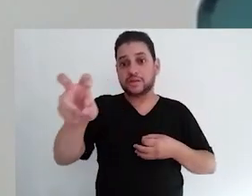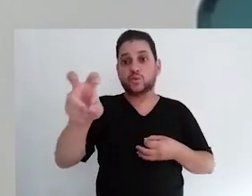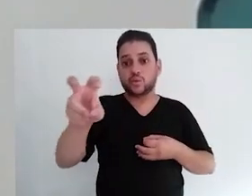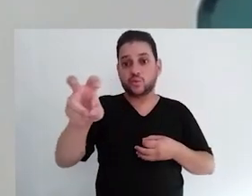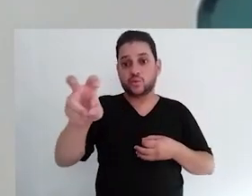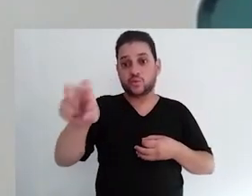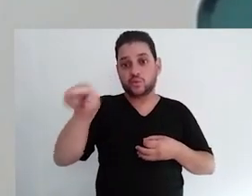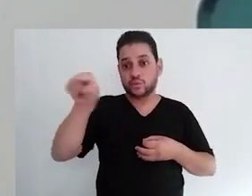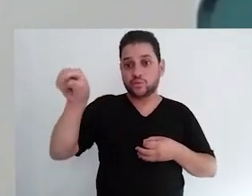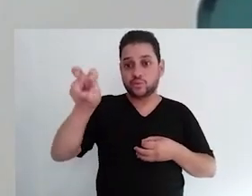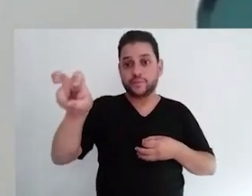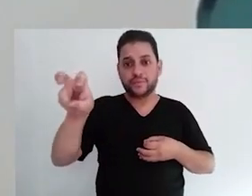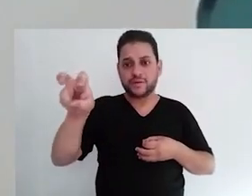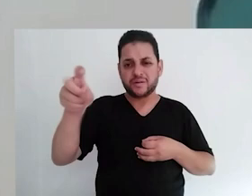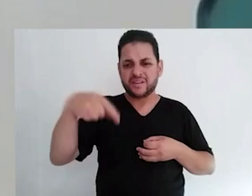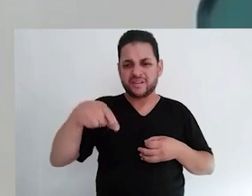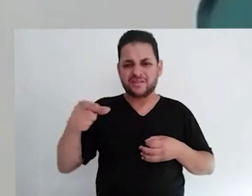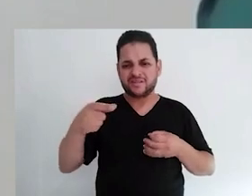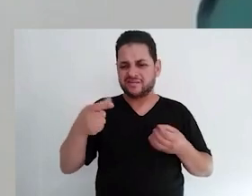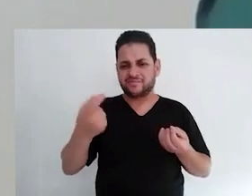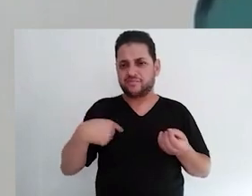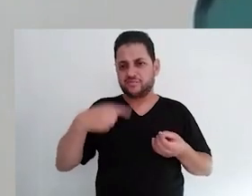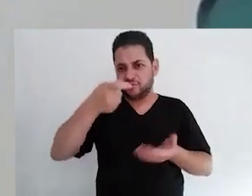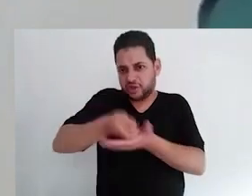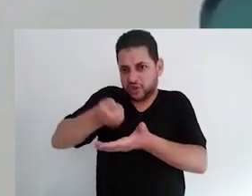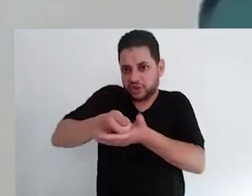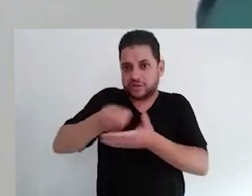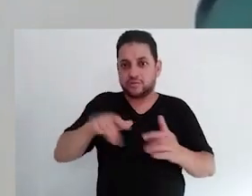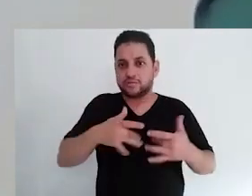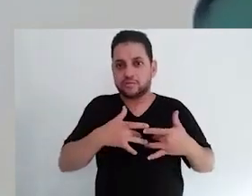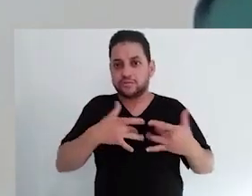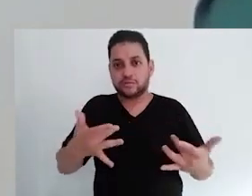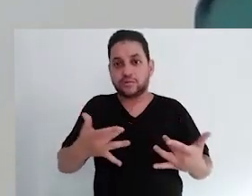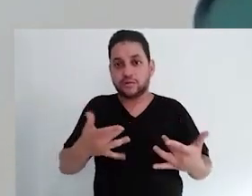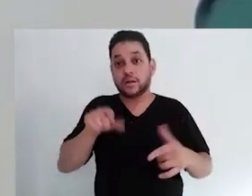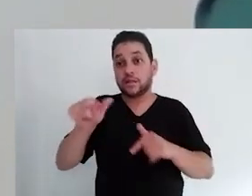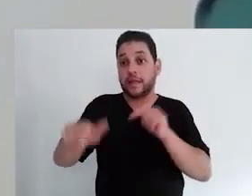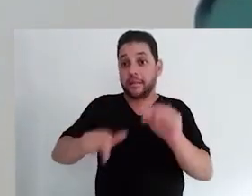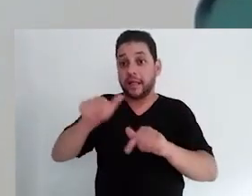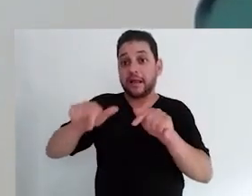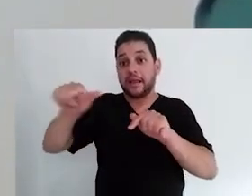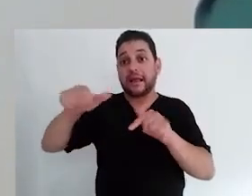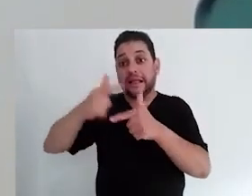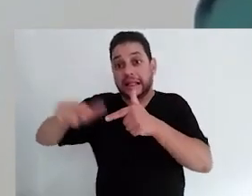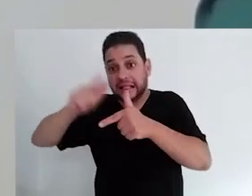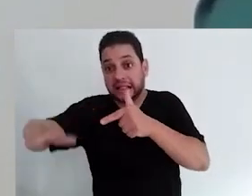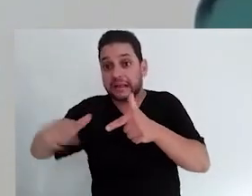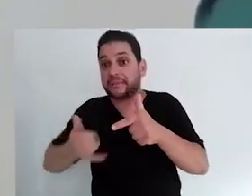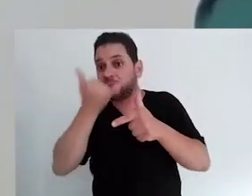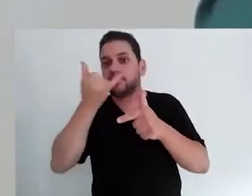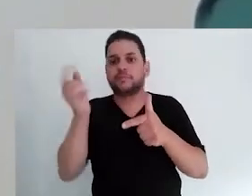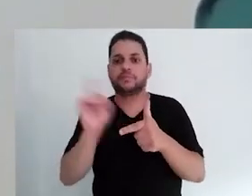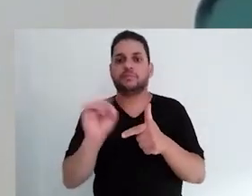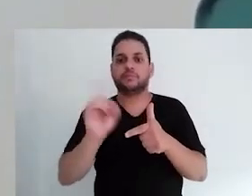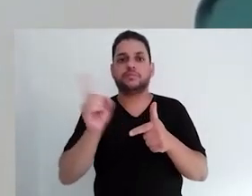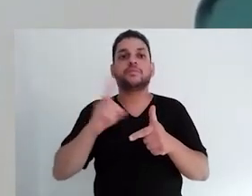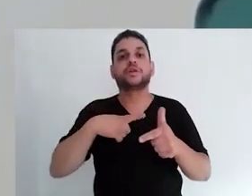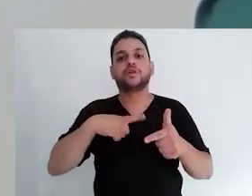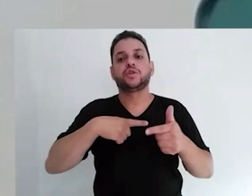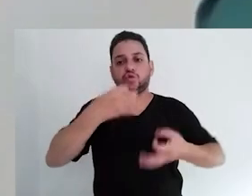e sem prejuízo das atribuições originárias dos colegas. Temos juízes titulares e juízes